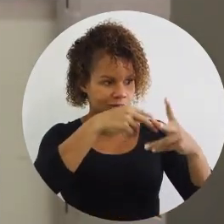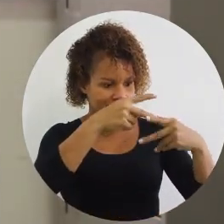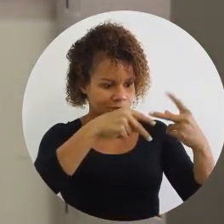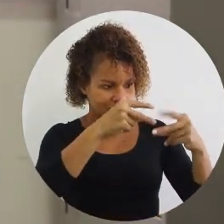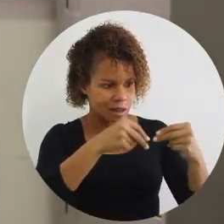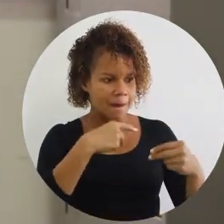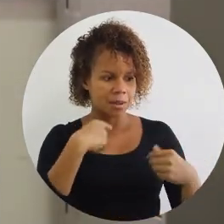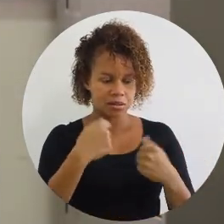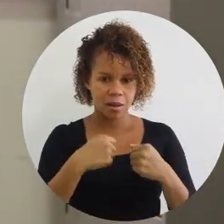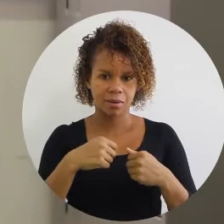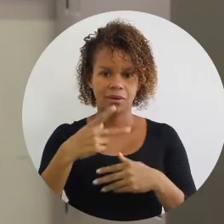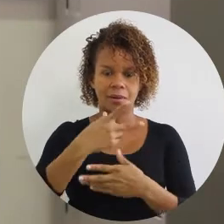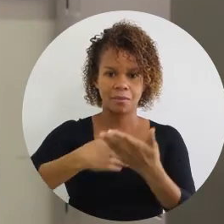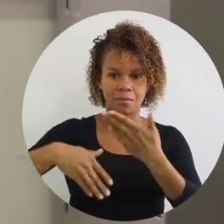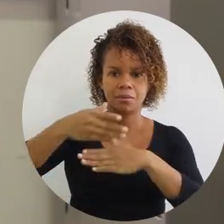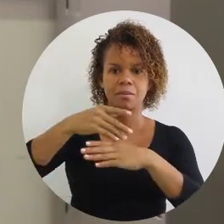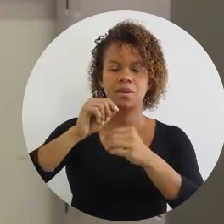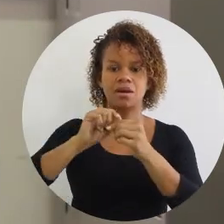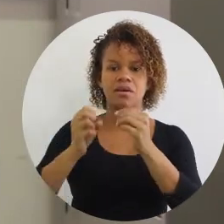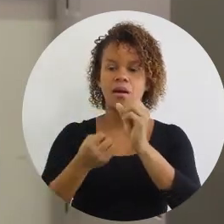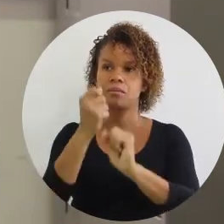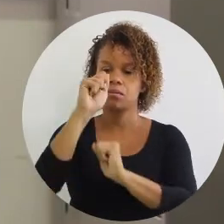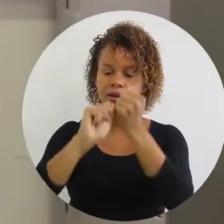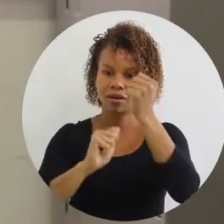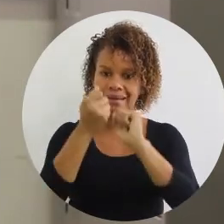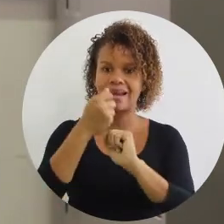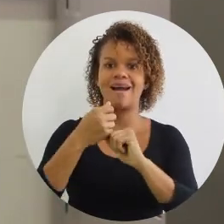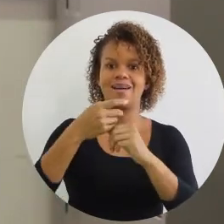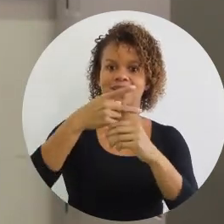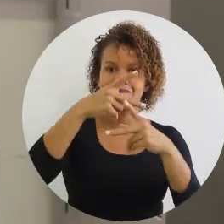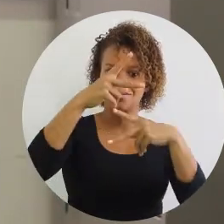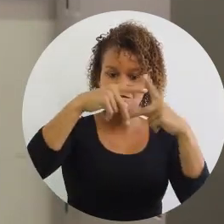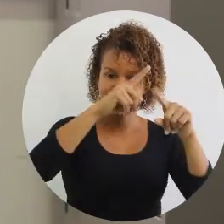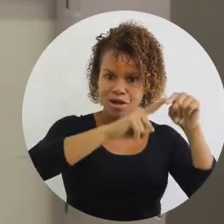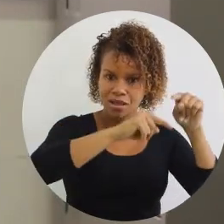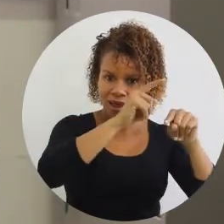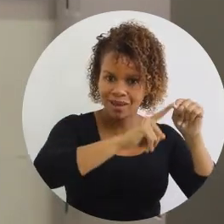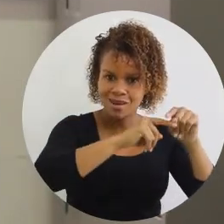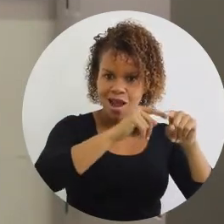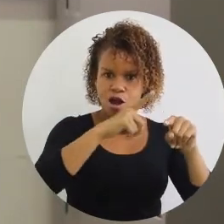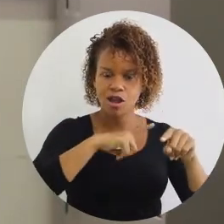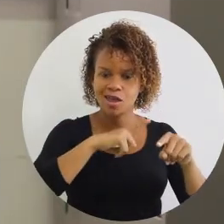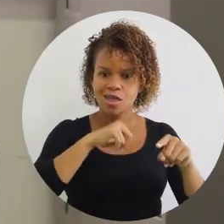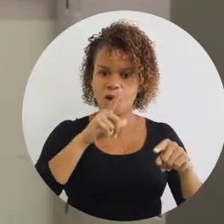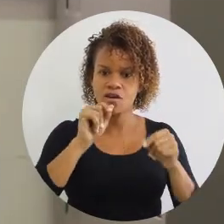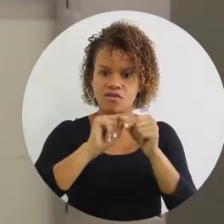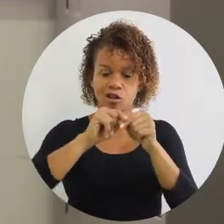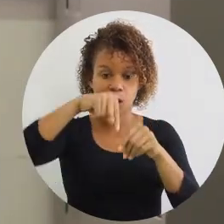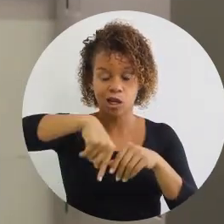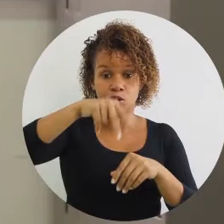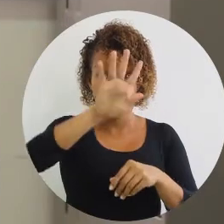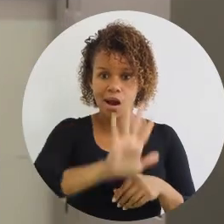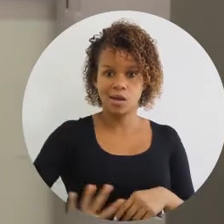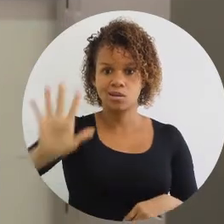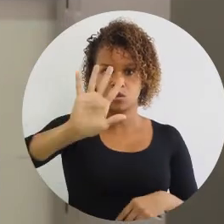matéria-prima que para fabricar essa embalagem que não é produzida no Brasil, ou que eu